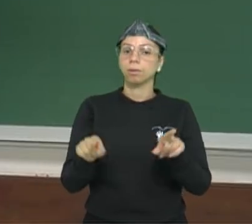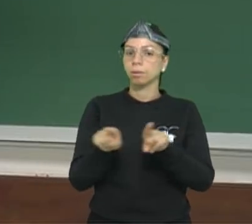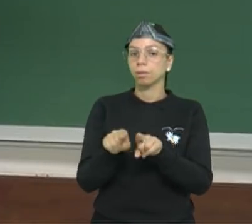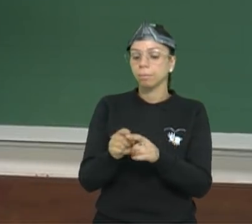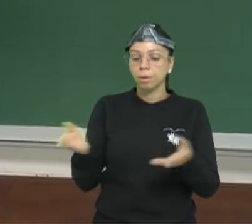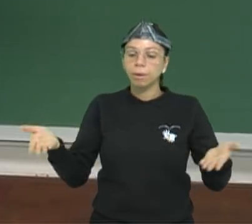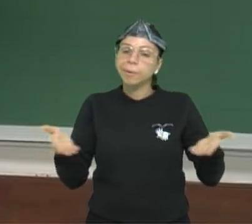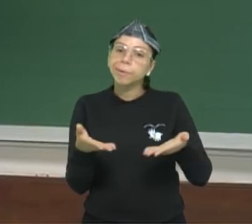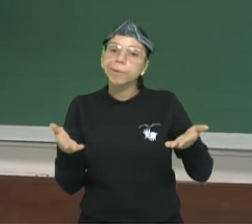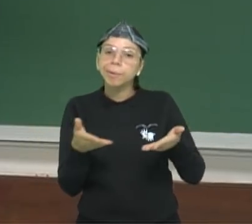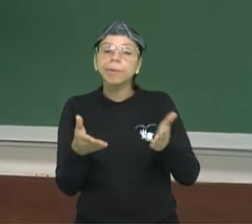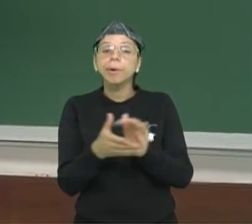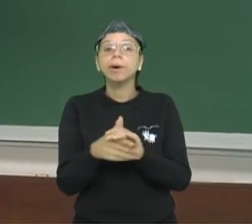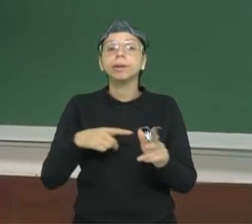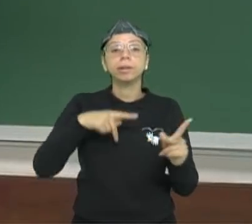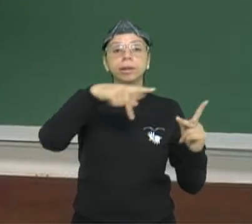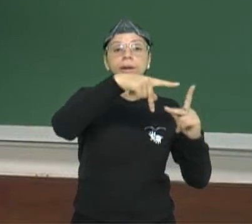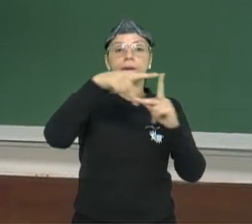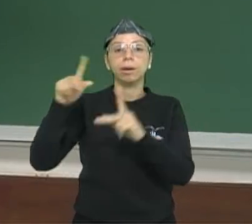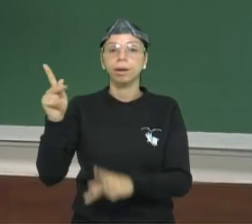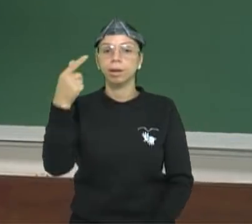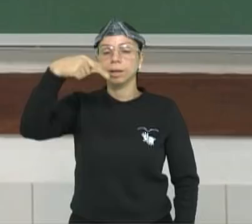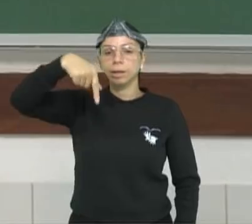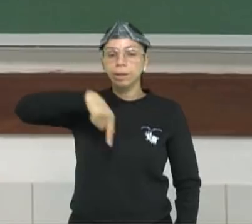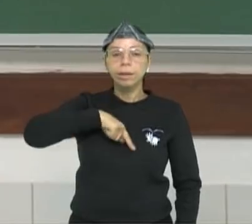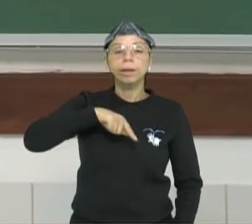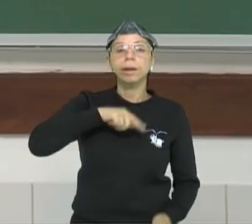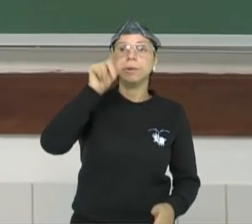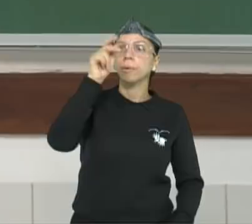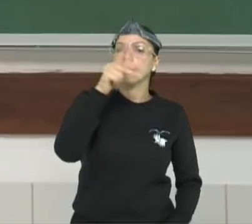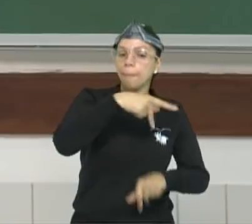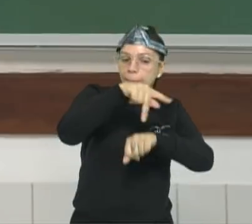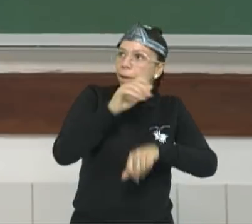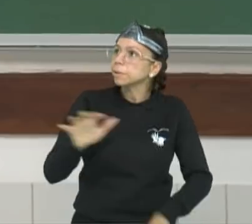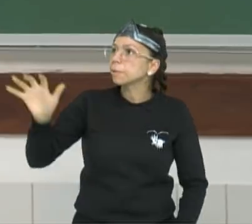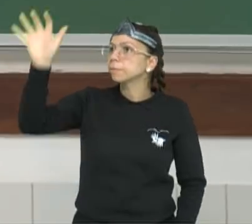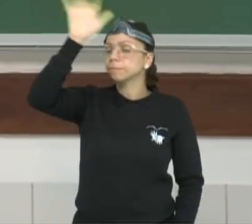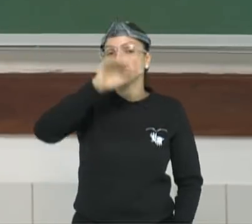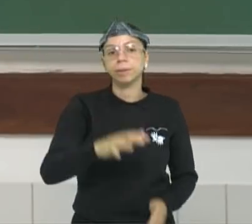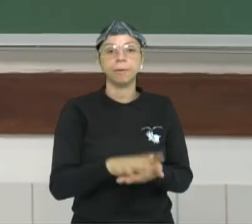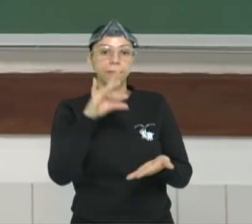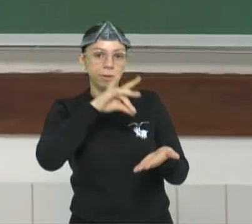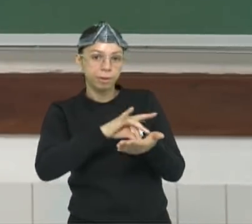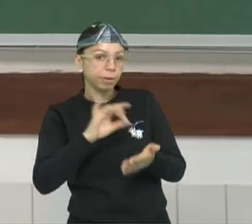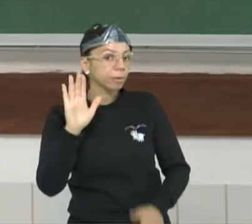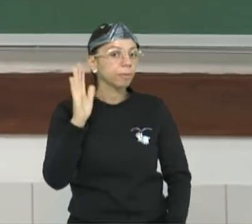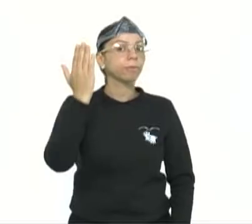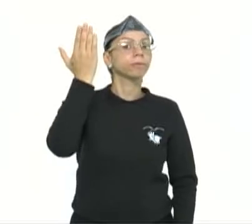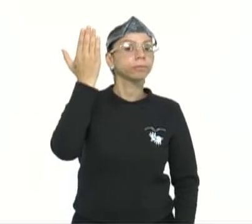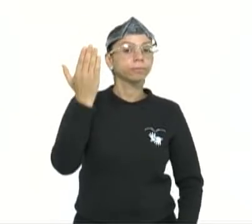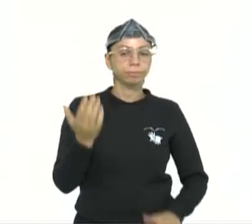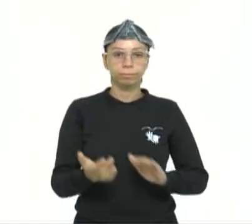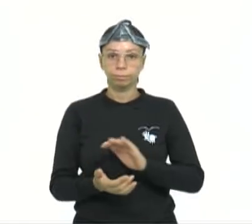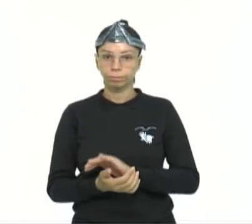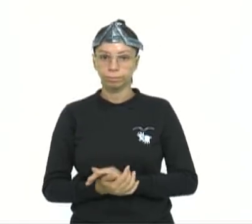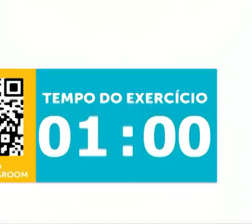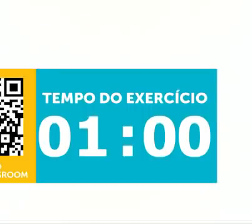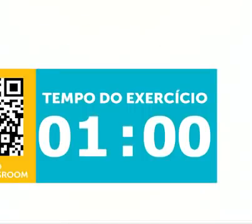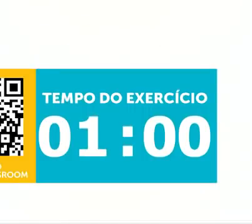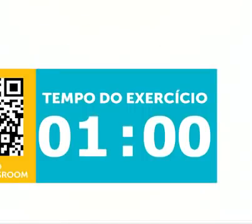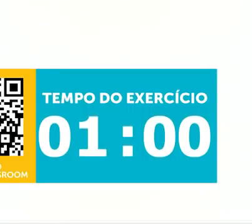E aí, será que você prestou atenção nas informações? Então escreve no teu caderno, verdadeiro ou falso? Vamos lá?